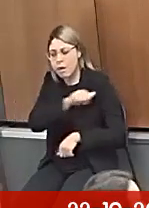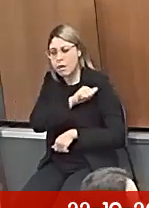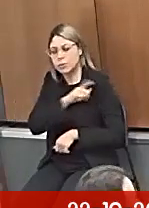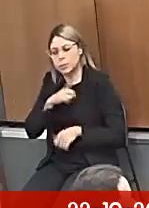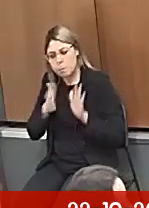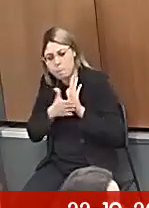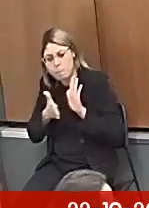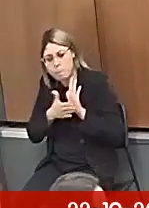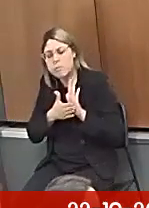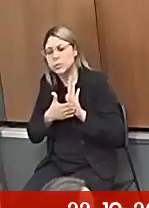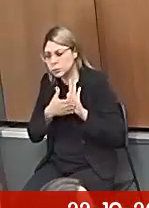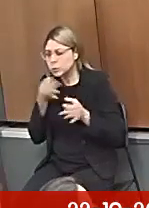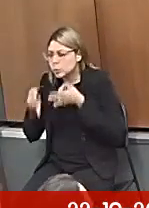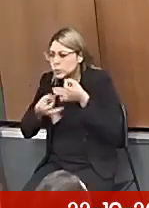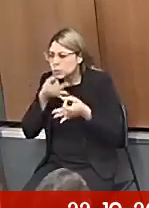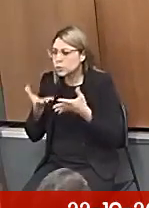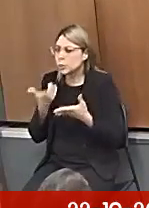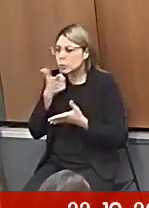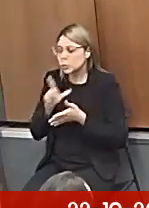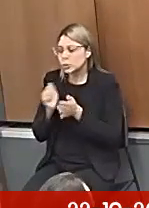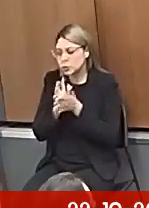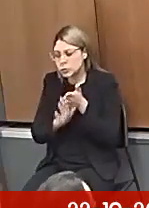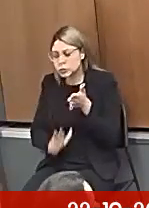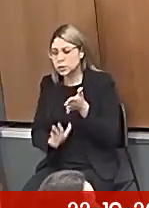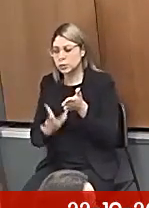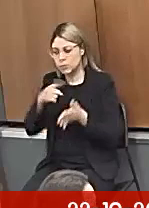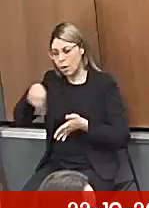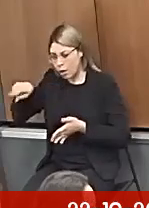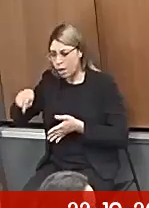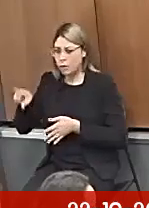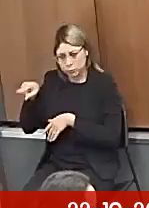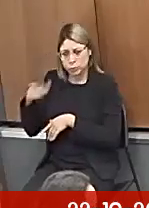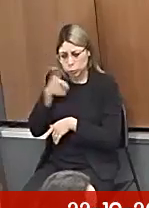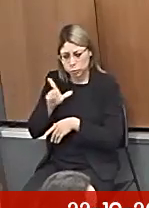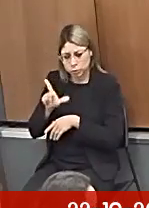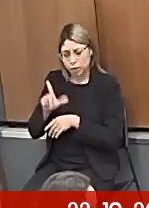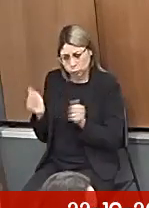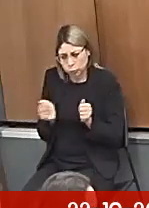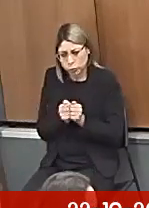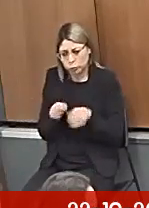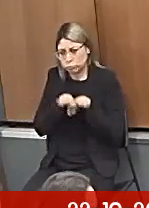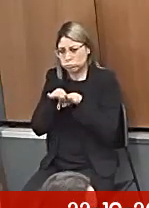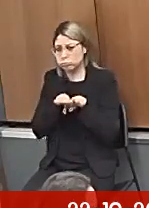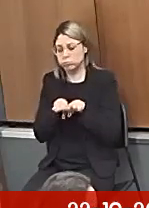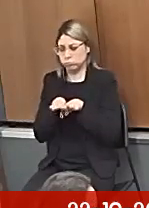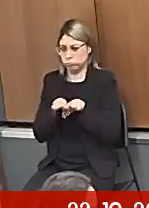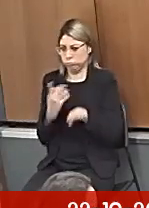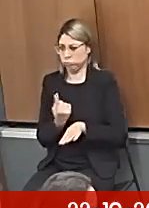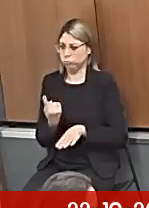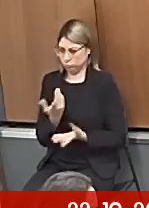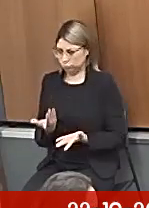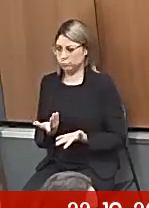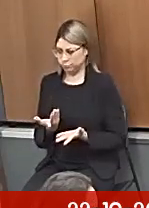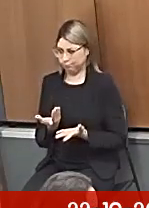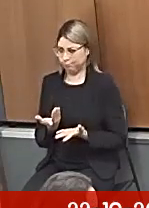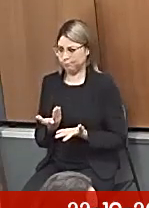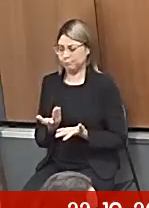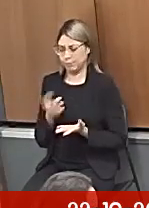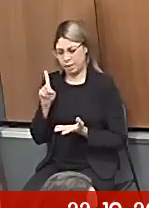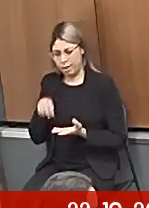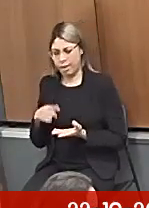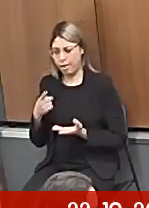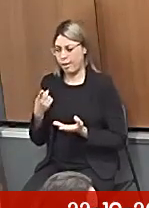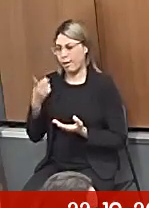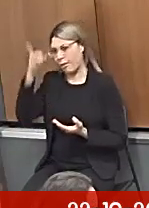e desenvolvam atividades para que essas pessoas estejam incluídas em iguais condições, seja em metodologia,